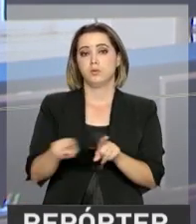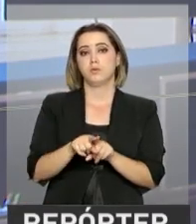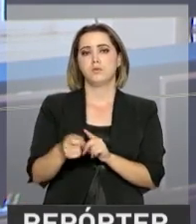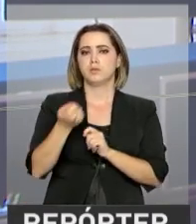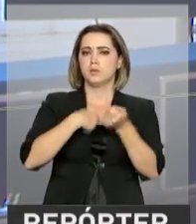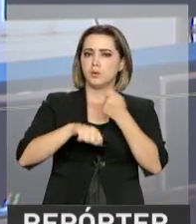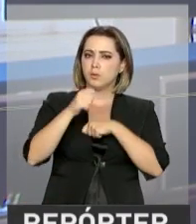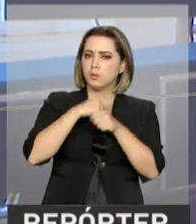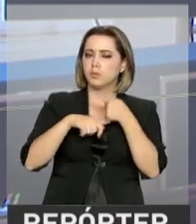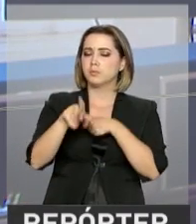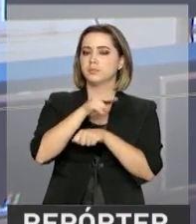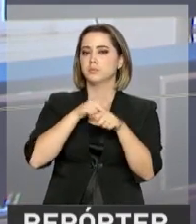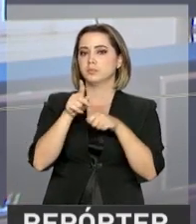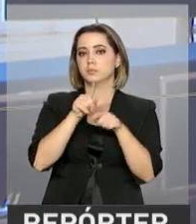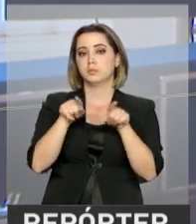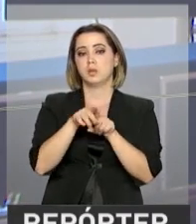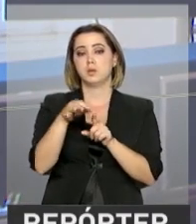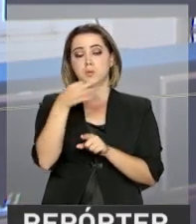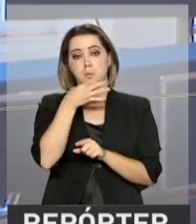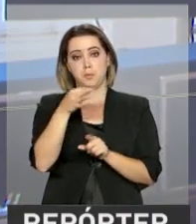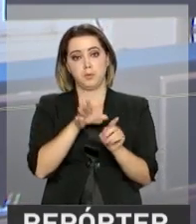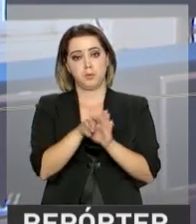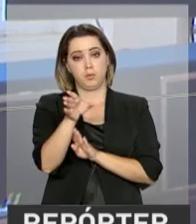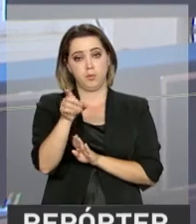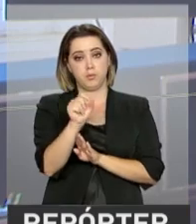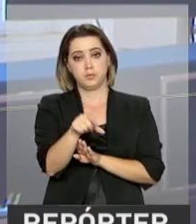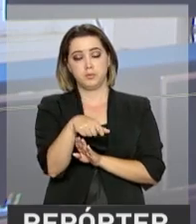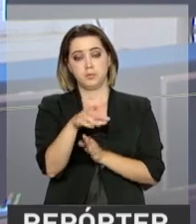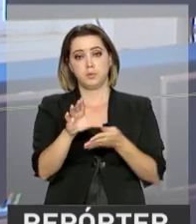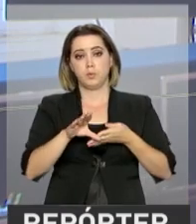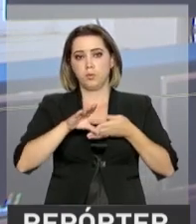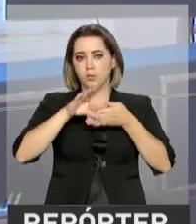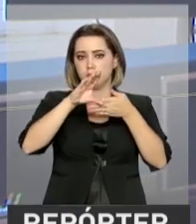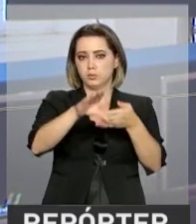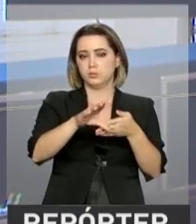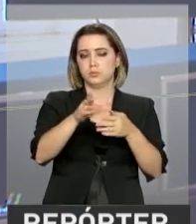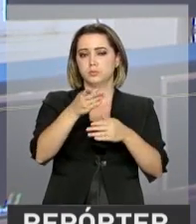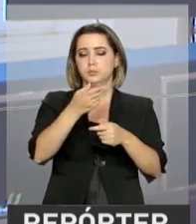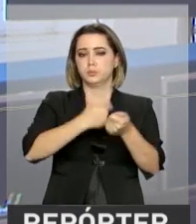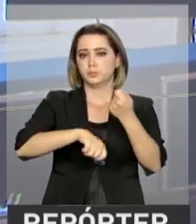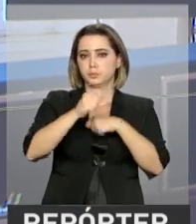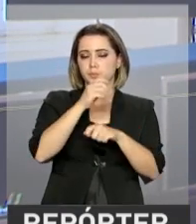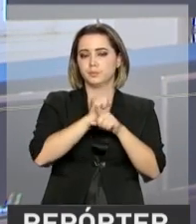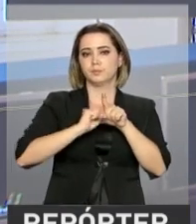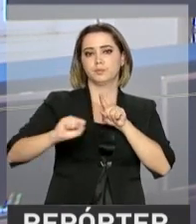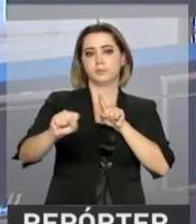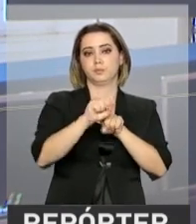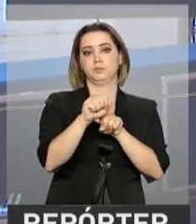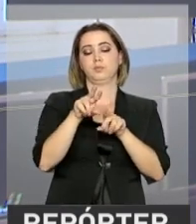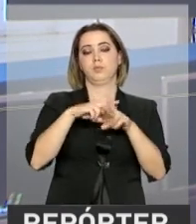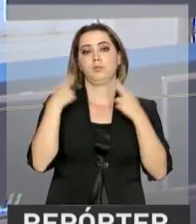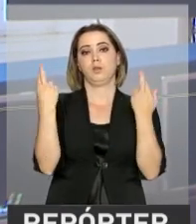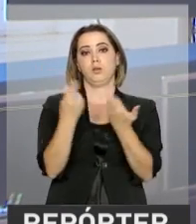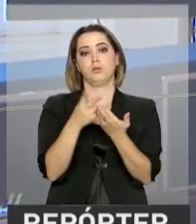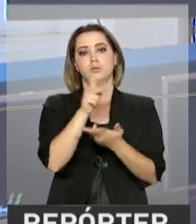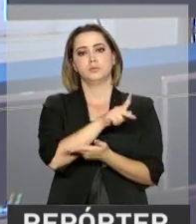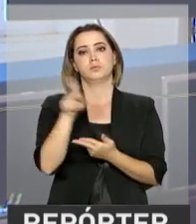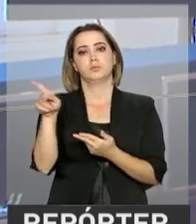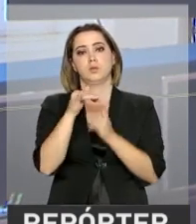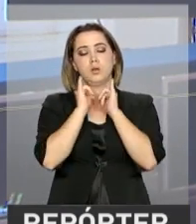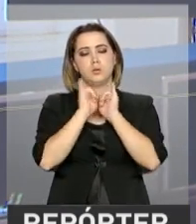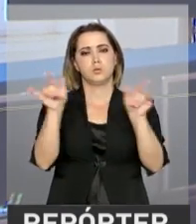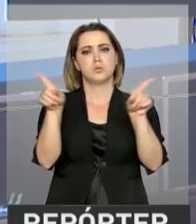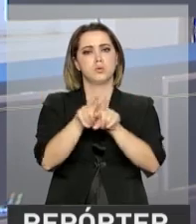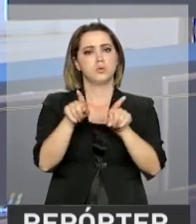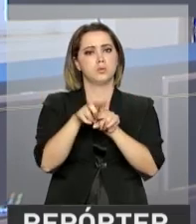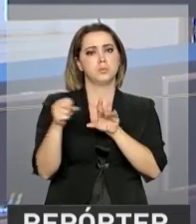sugestões foram feitas por membros do Conselho de desenvolvimento econômico e social o conselhão na reunião o presidente anunciou também